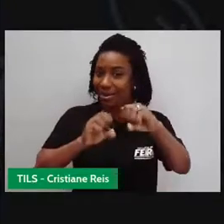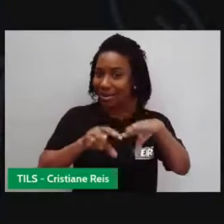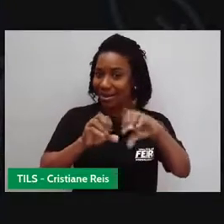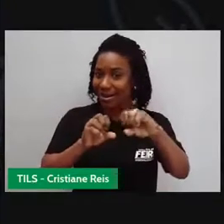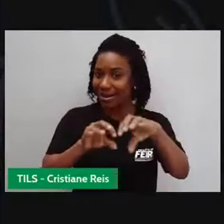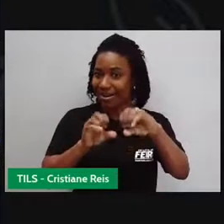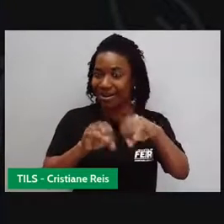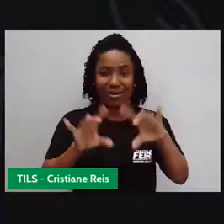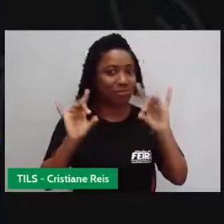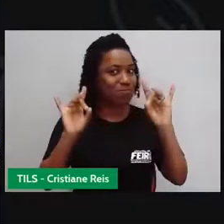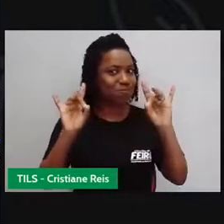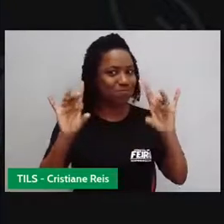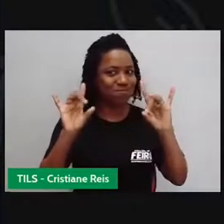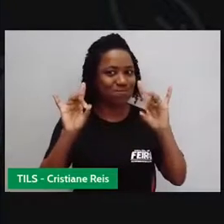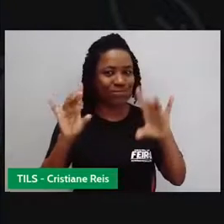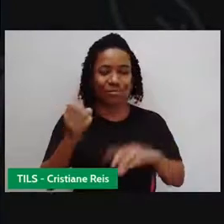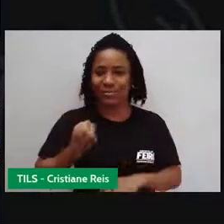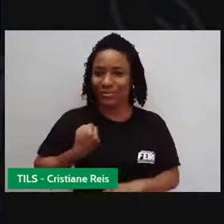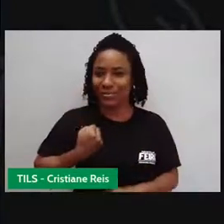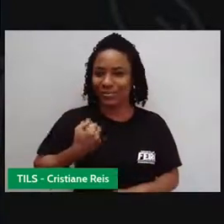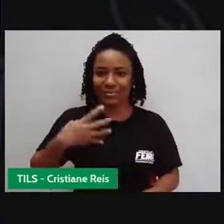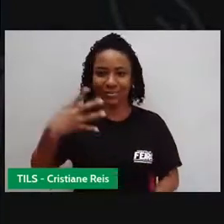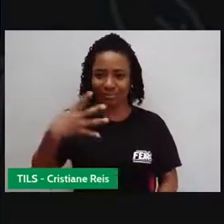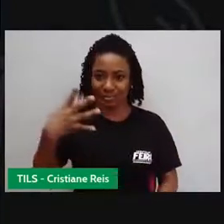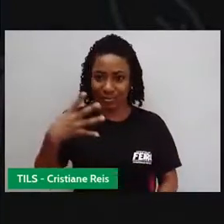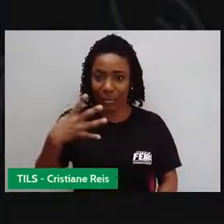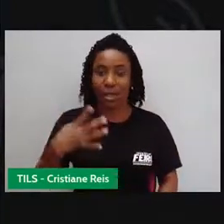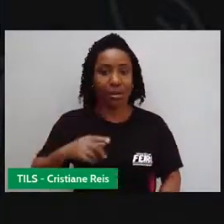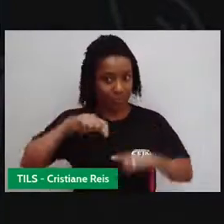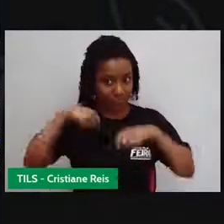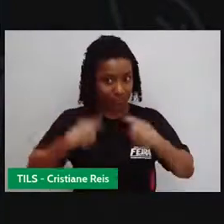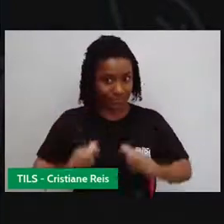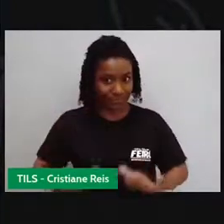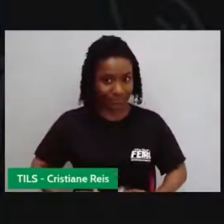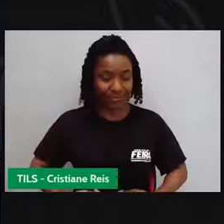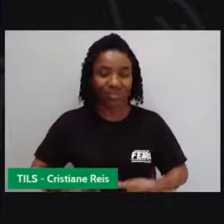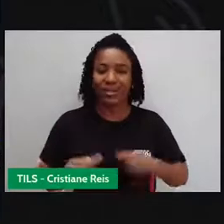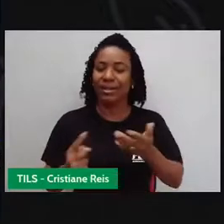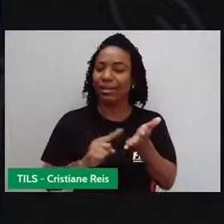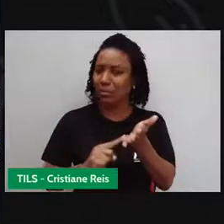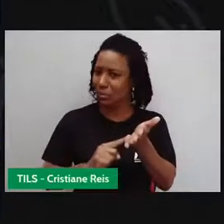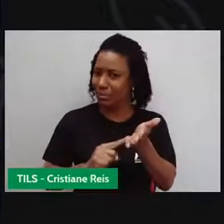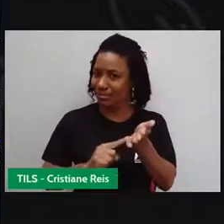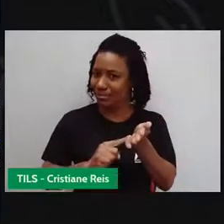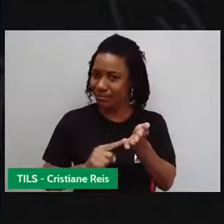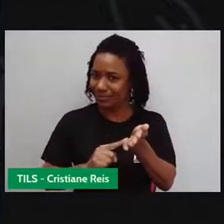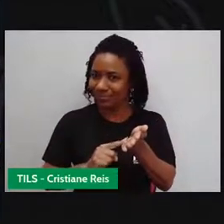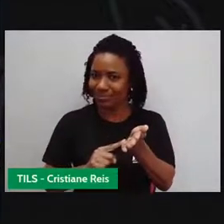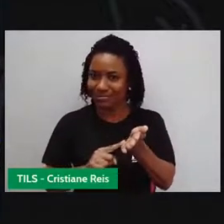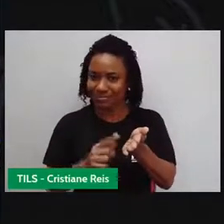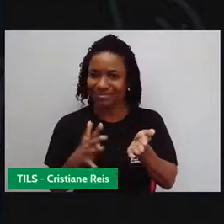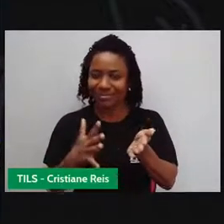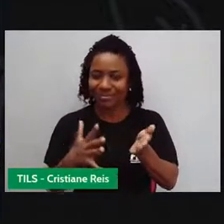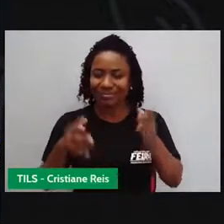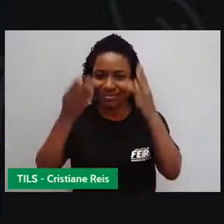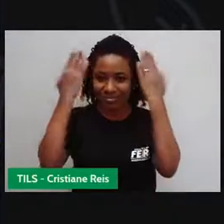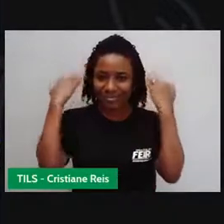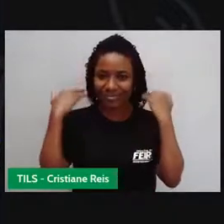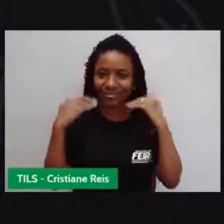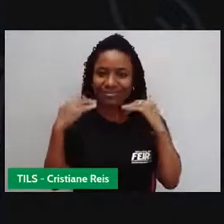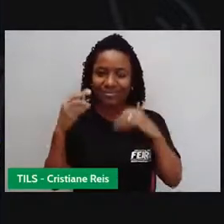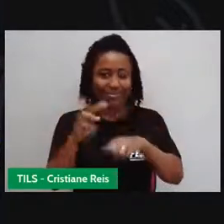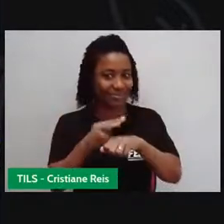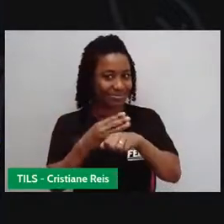especial número 4. Eu sou parda, cabelos castanhos de tamanho médio,